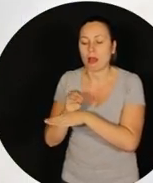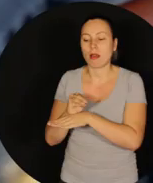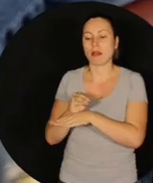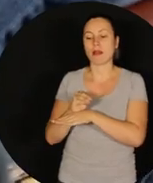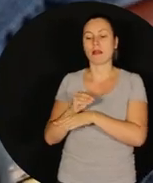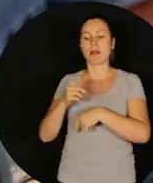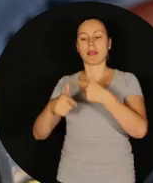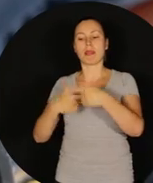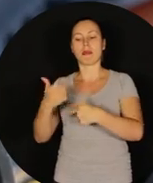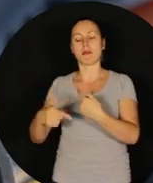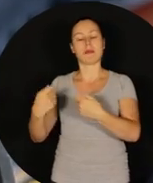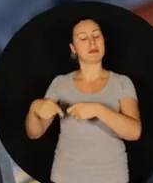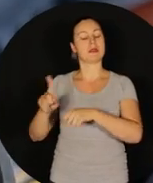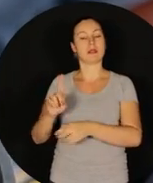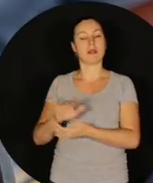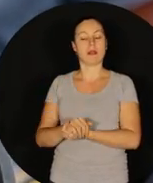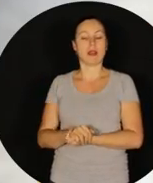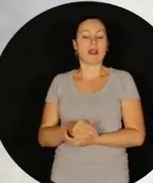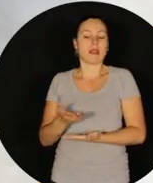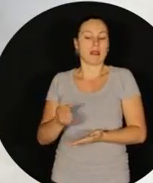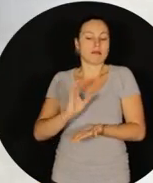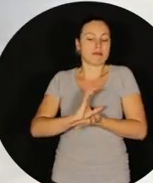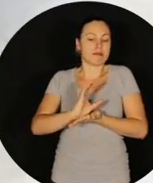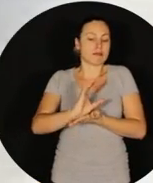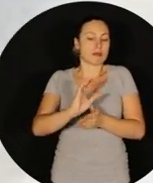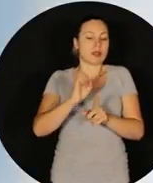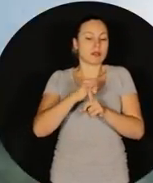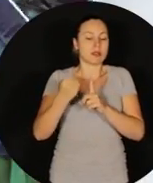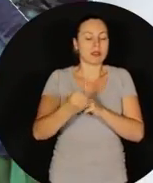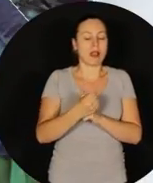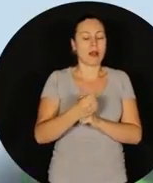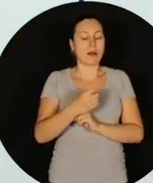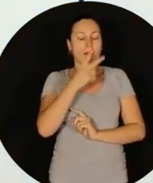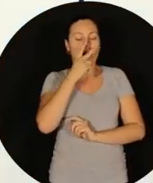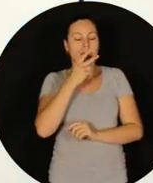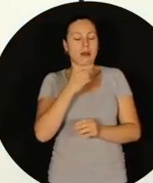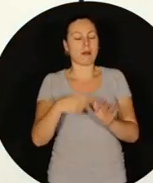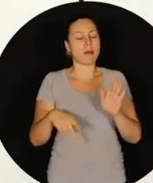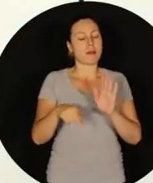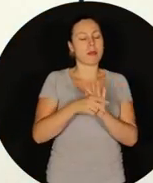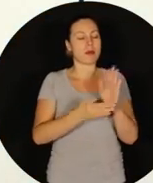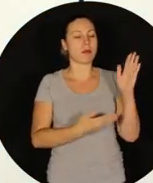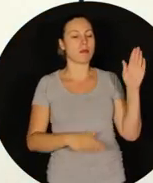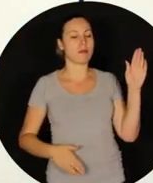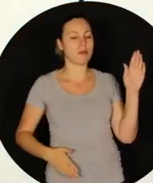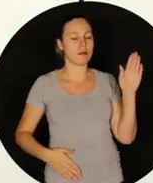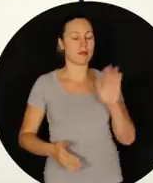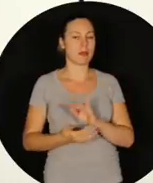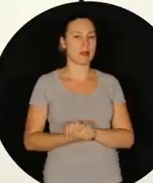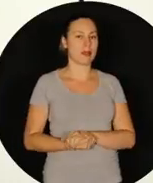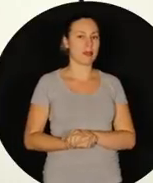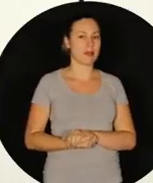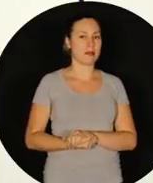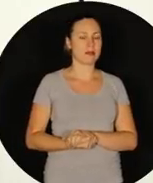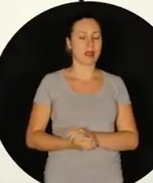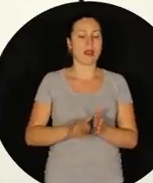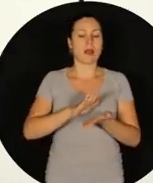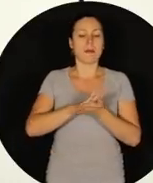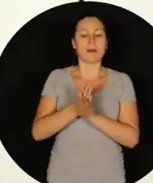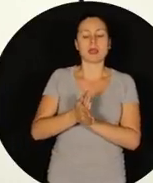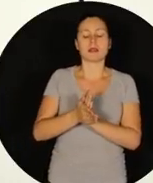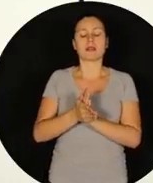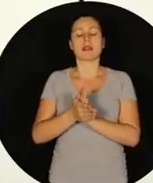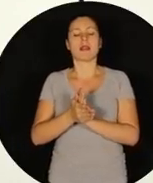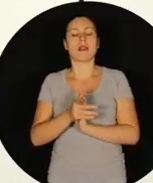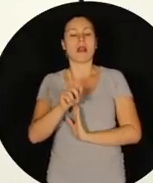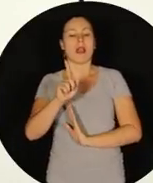assistência social é coisa para vagabundos e bandidos. O preconceito é o prévio conceito que você tem de alvo. Se você